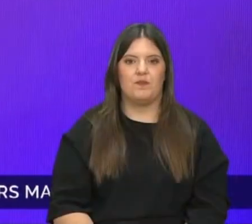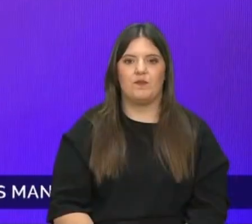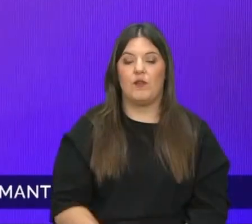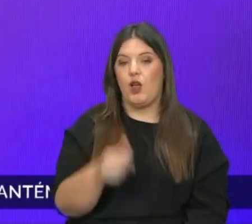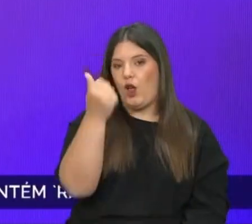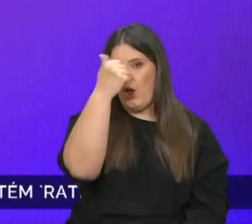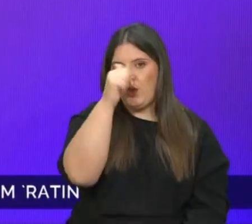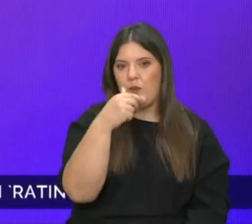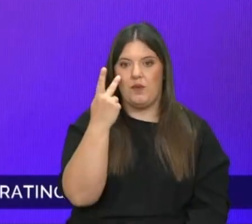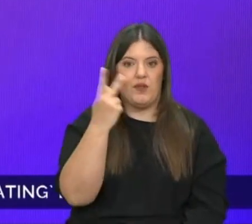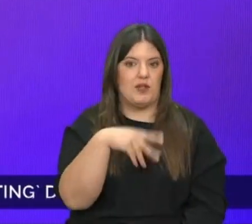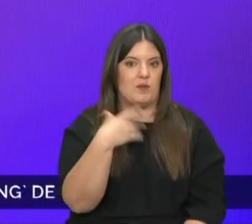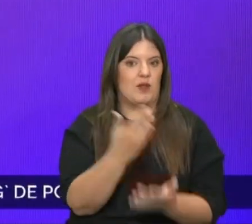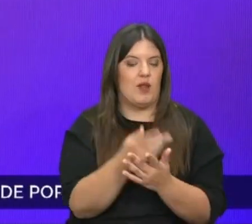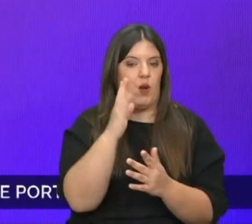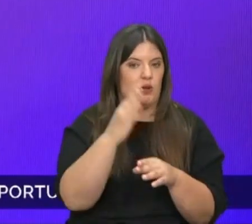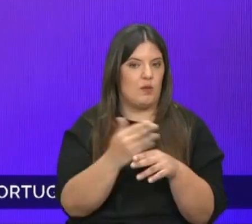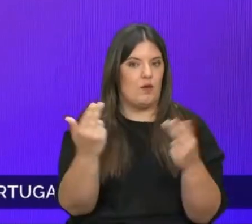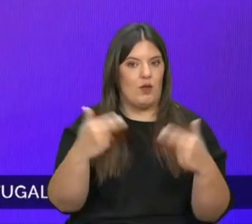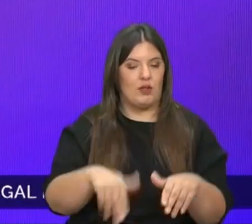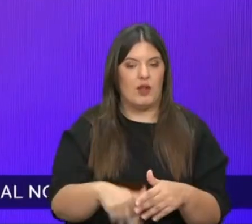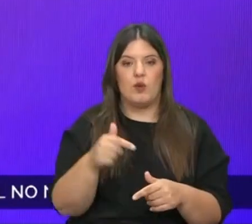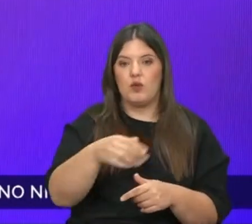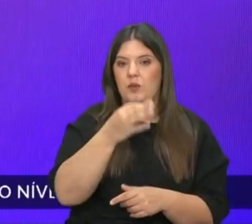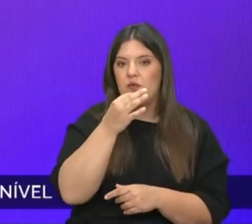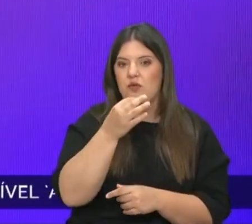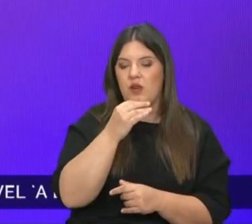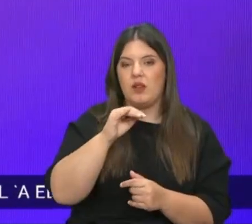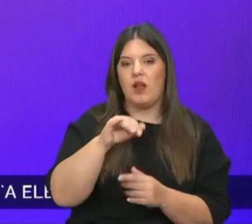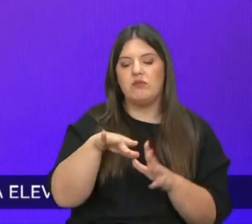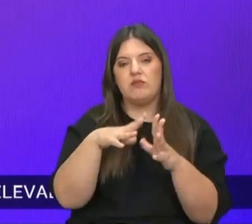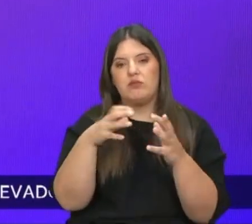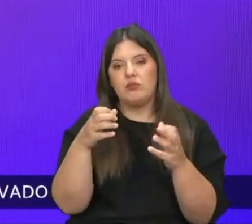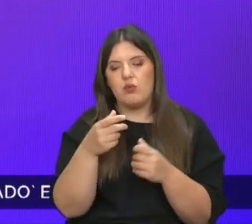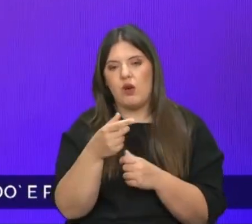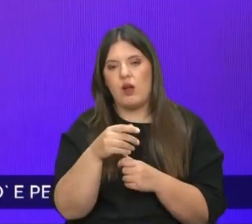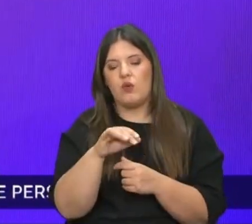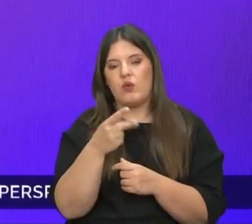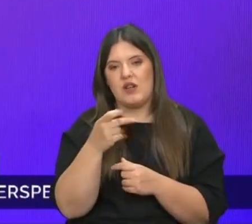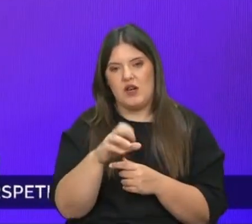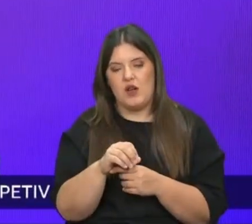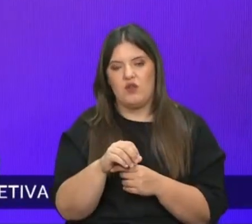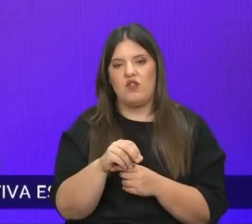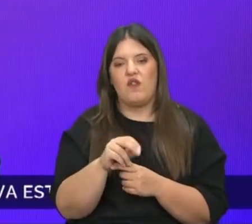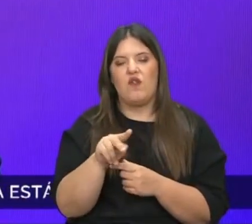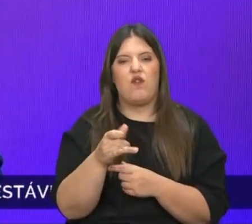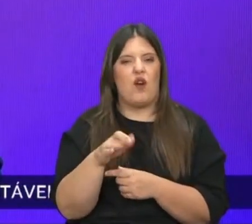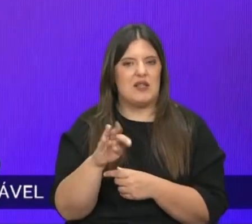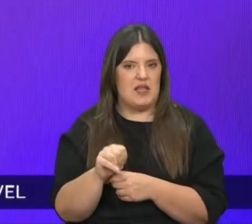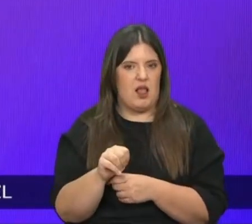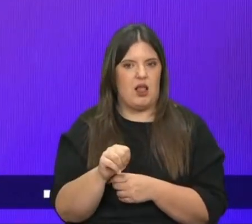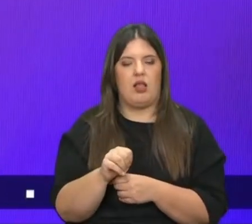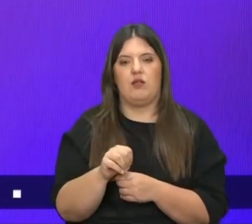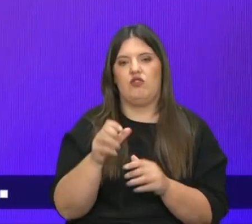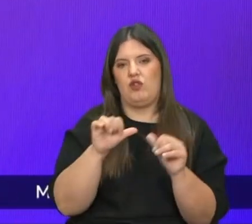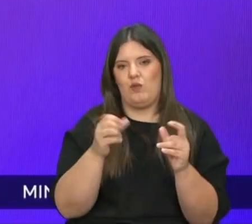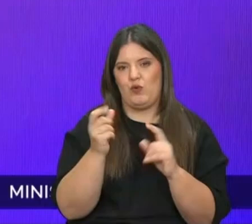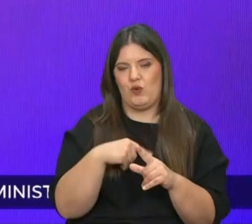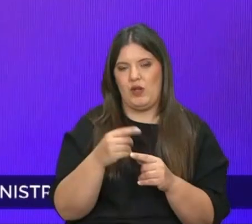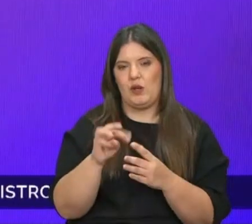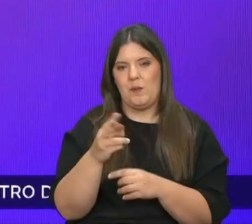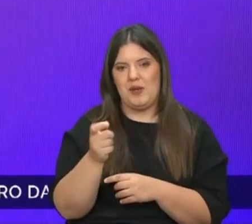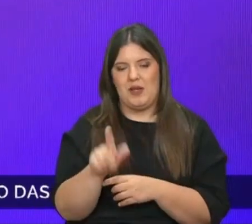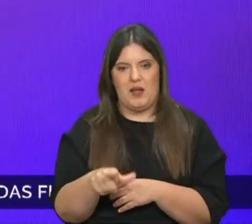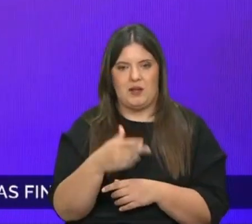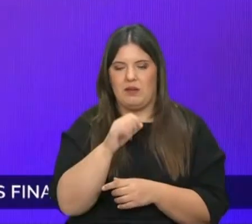Ao domingo, viajamos até à última fronteira. Hoje vamos falar de buracos negros e de fósseis no Sistema Solar. É como sempre com o Miguel Gonçalves.